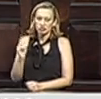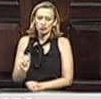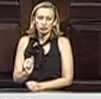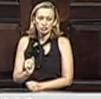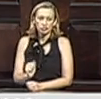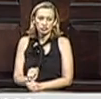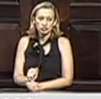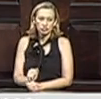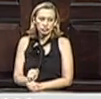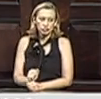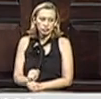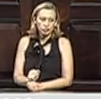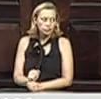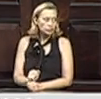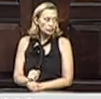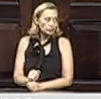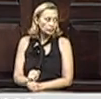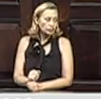Reis,